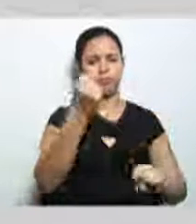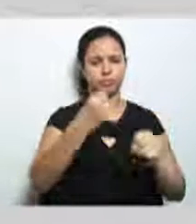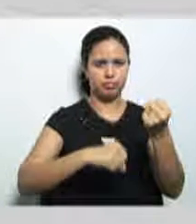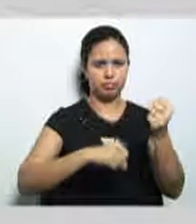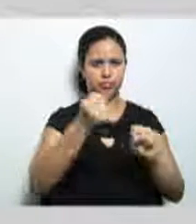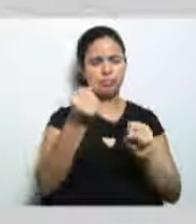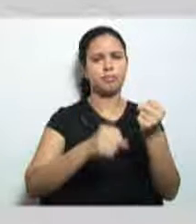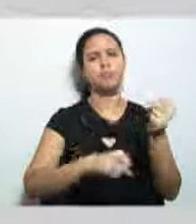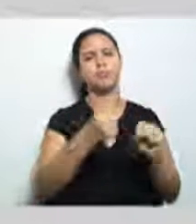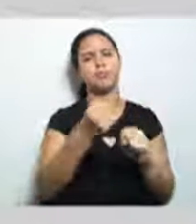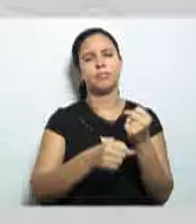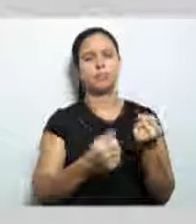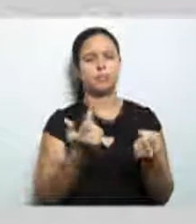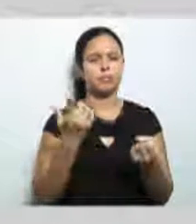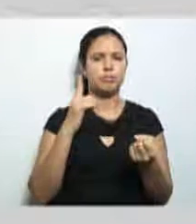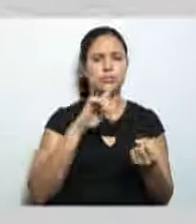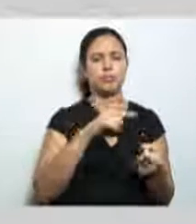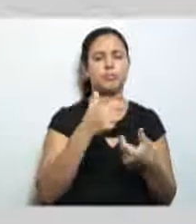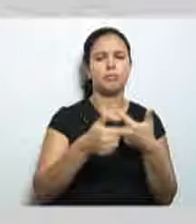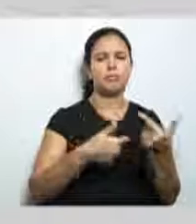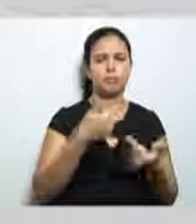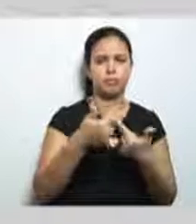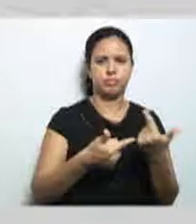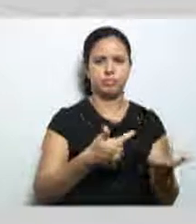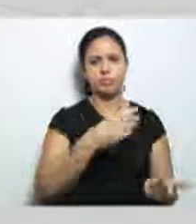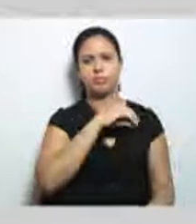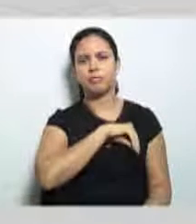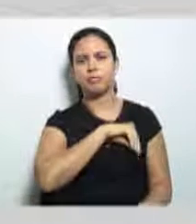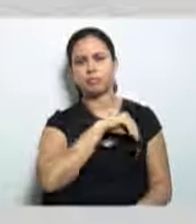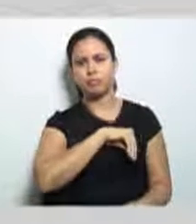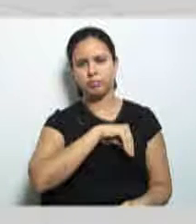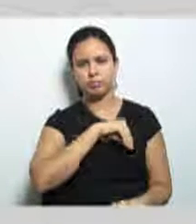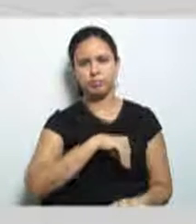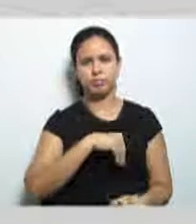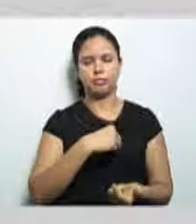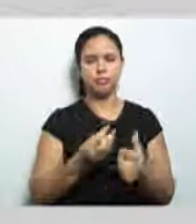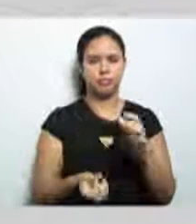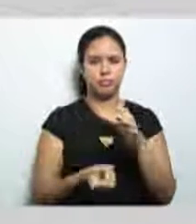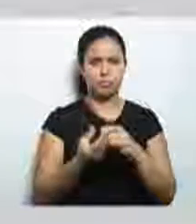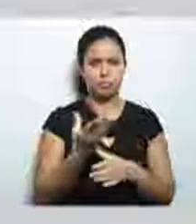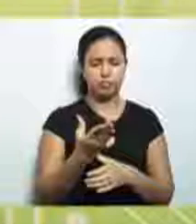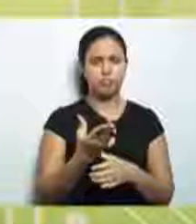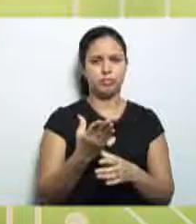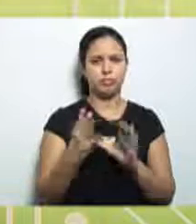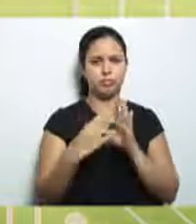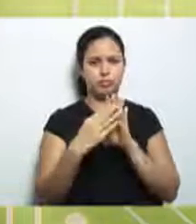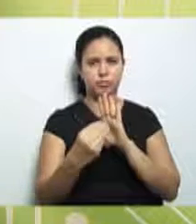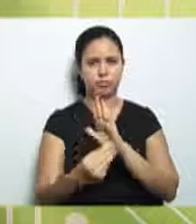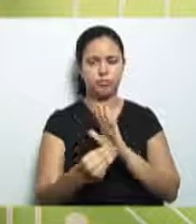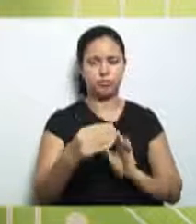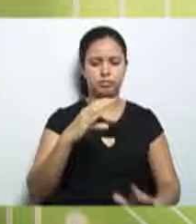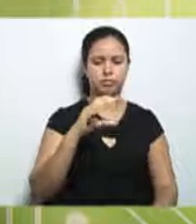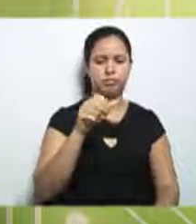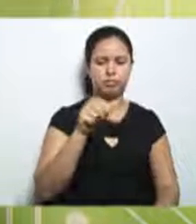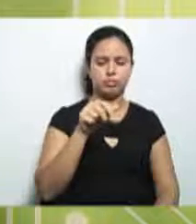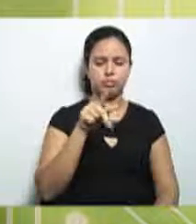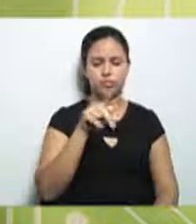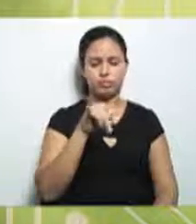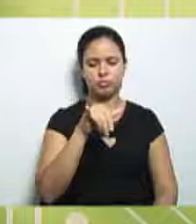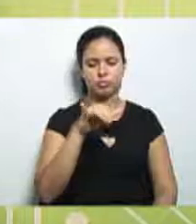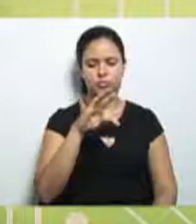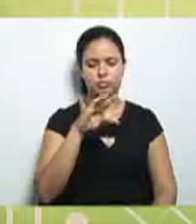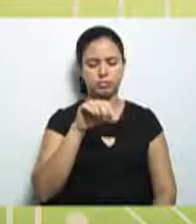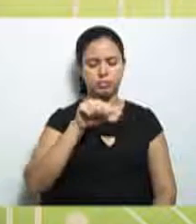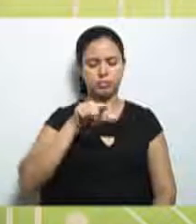do atual modo de produção, o modo de produção capitalista. Então, lá no feudalismo, o